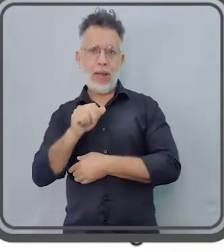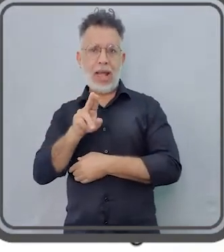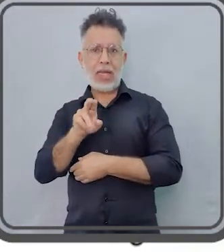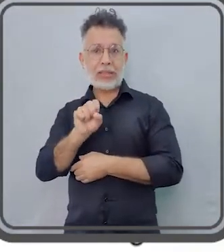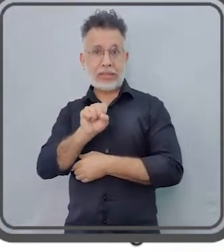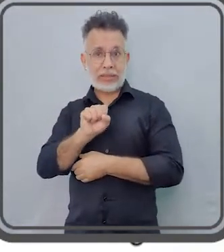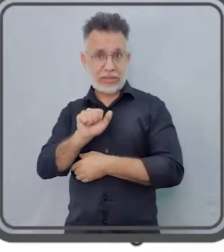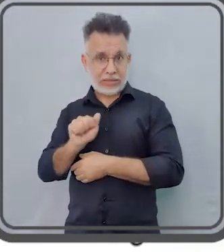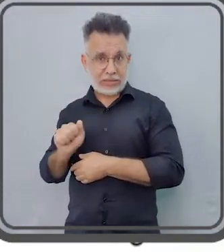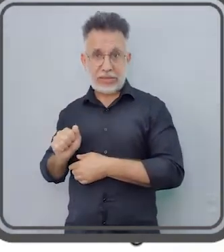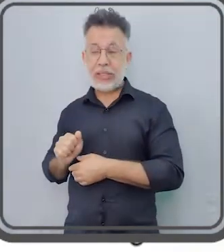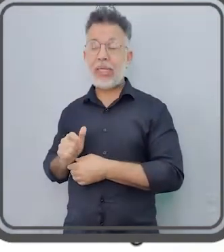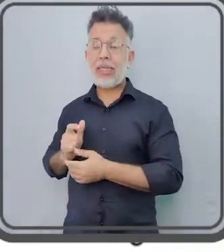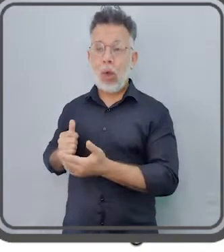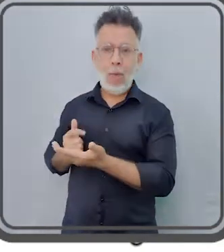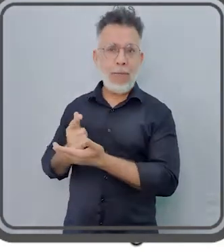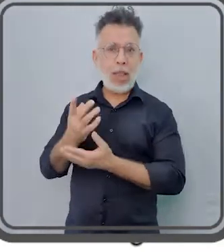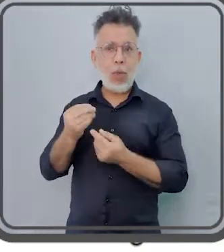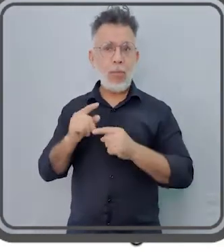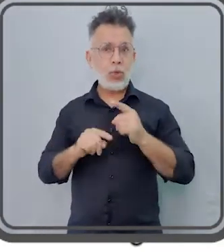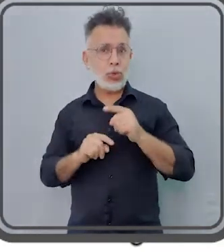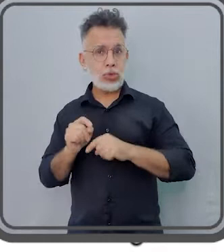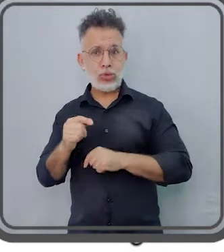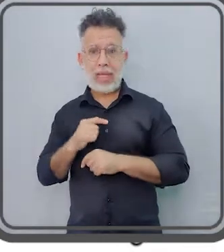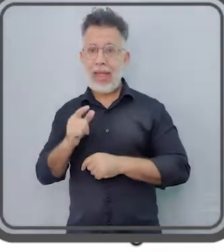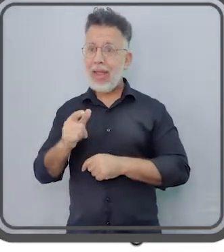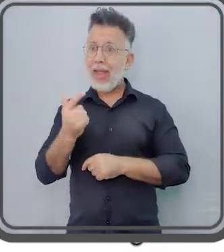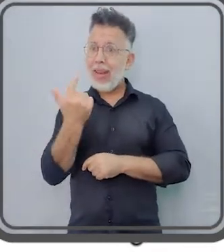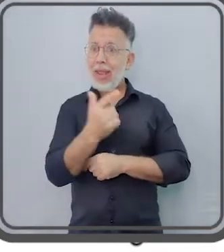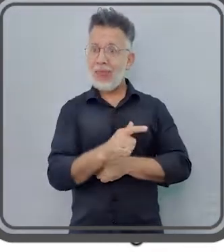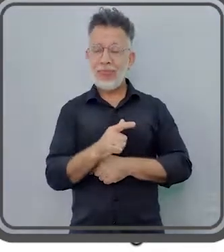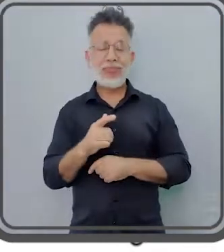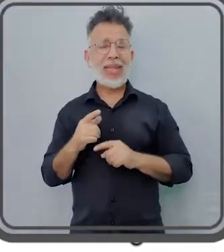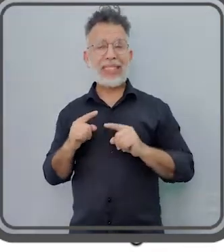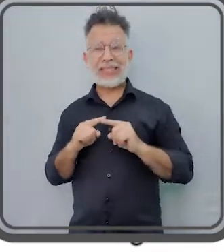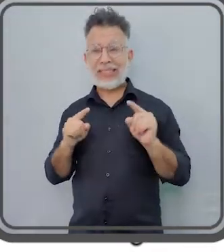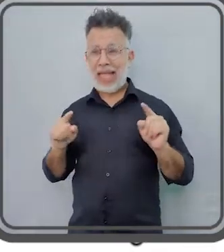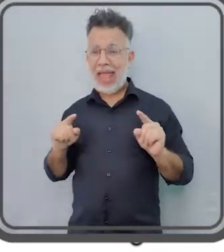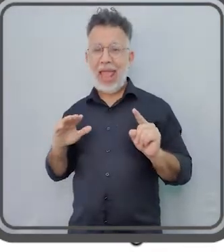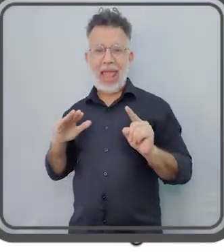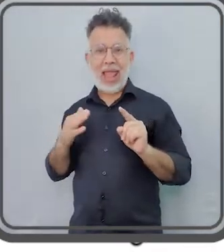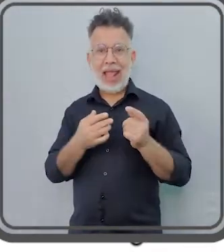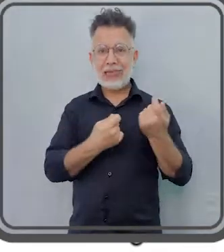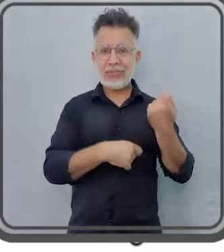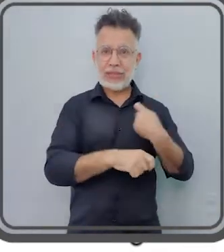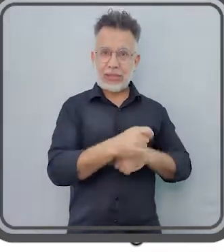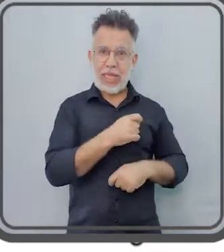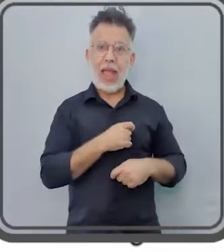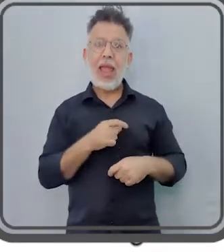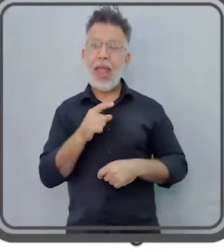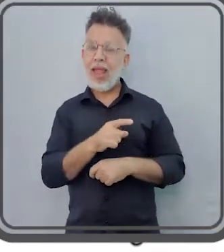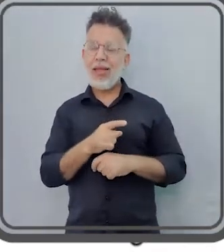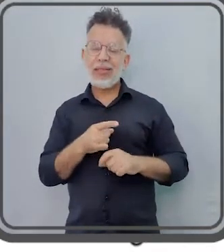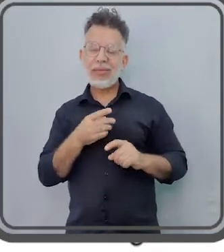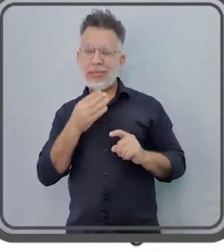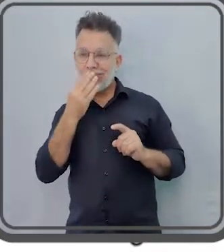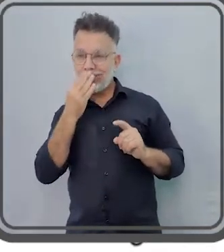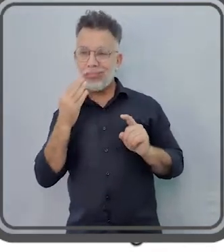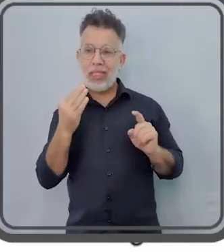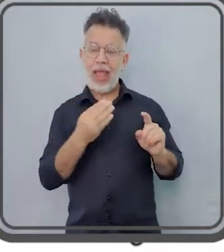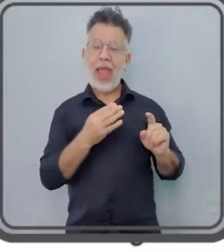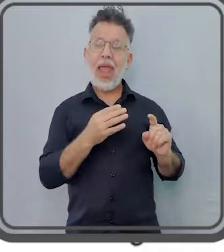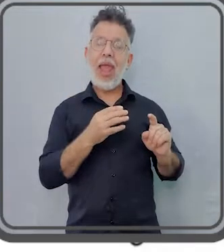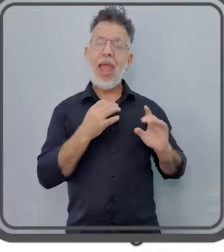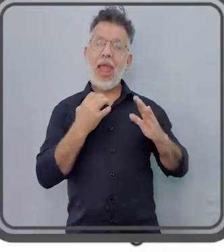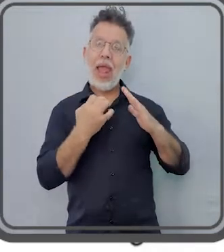demandando muitos produtos, e esses produtos não existem. Essa é uma fração, assim, do mercado, né, do potencial mercado, que ela é excluída pela